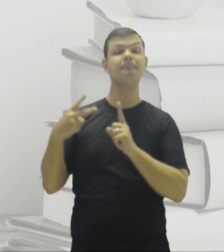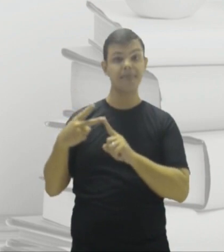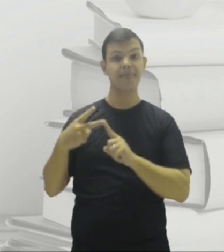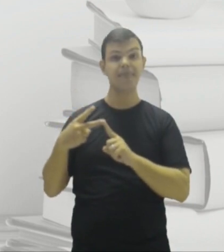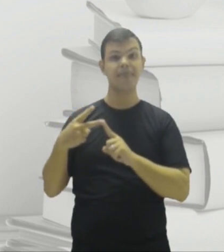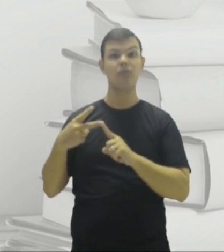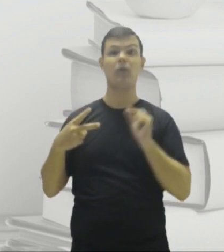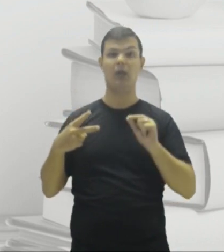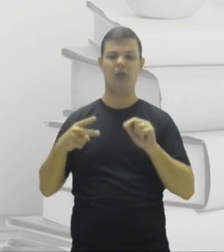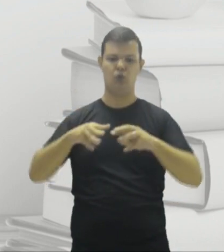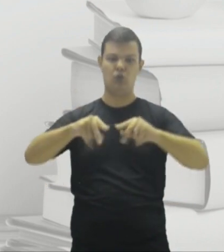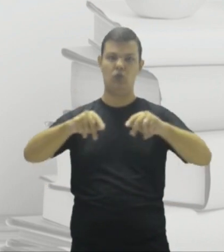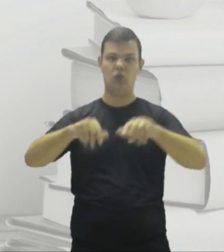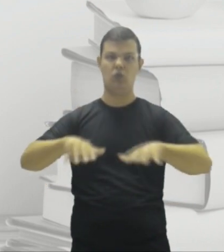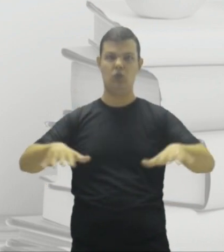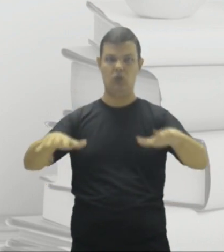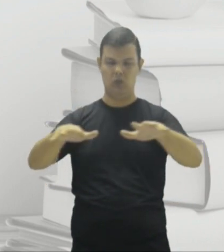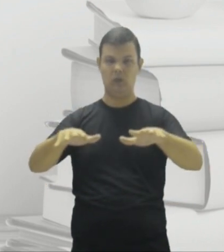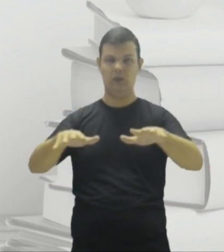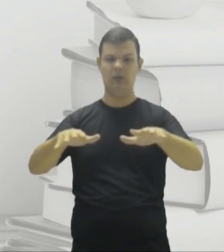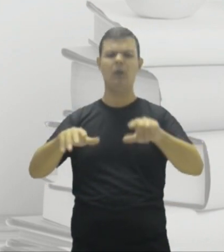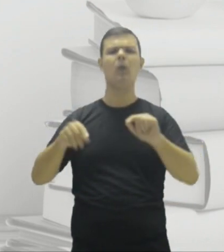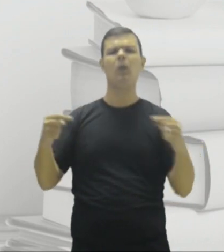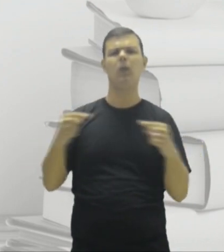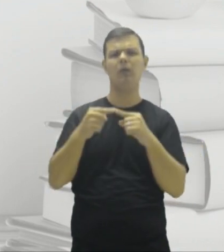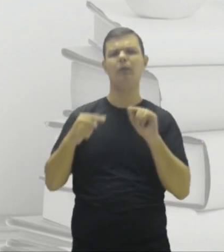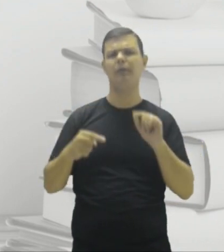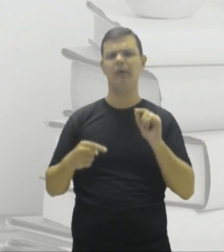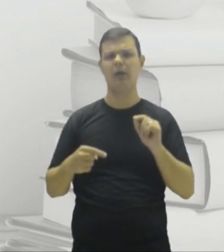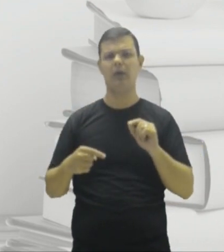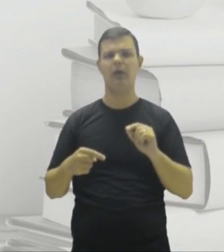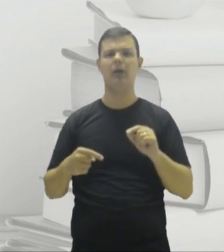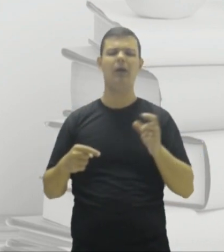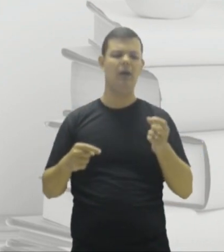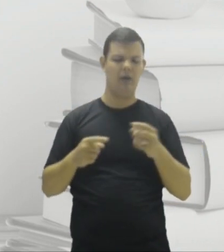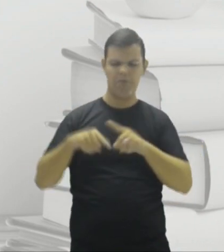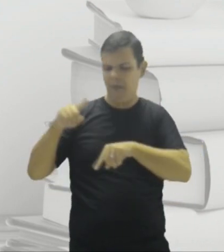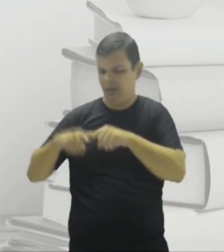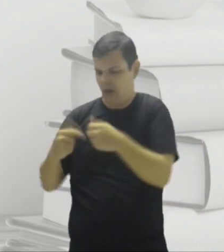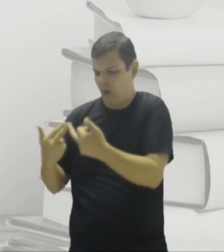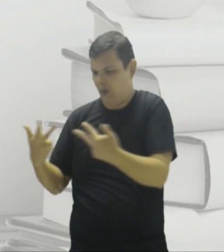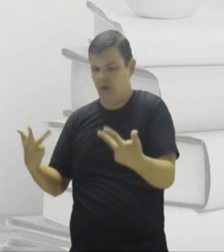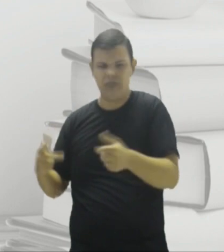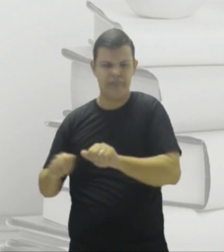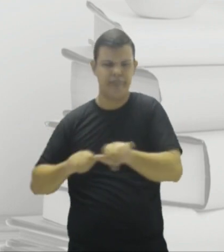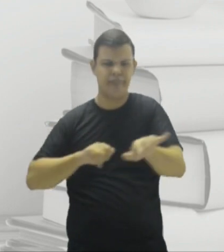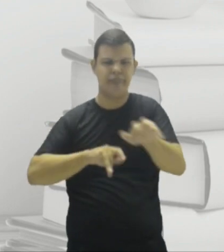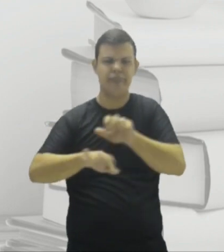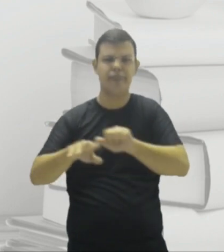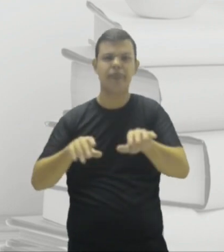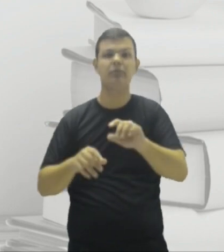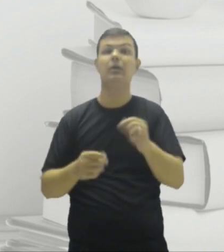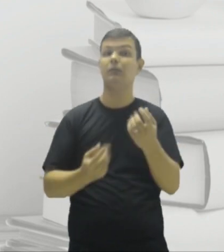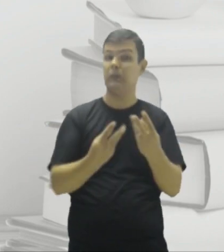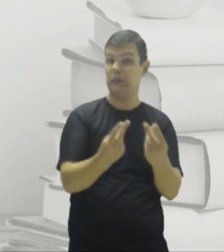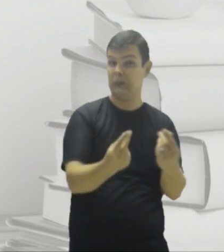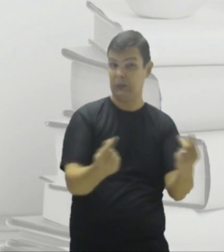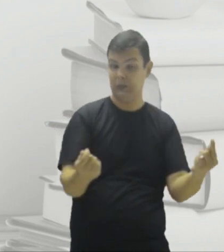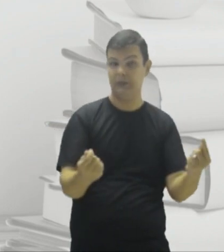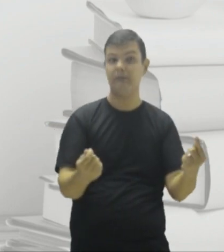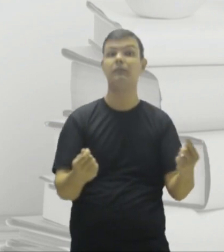2. Poluição dos solos. Esse tipo de poluição ocorre pela introdução de substâncias ou de produtos